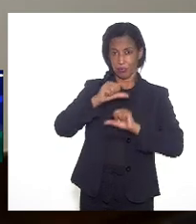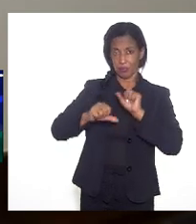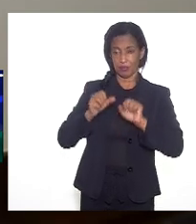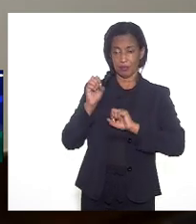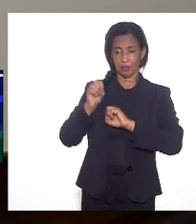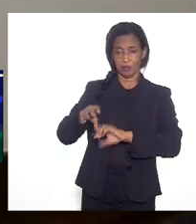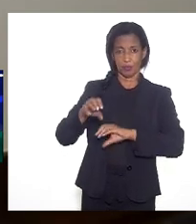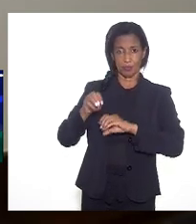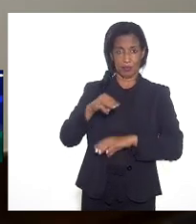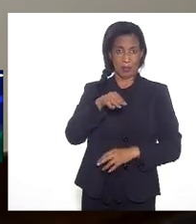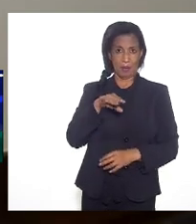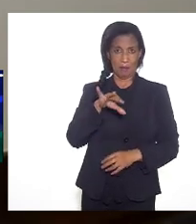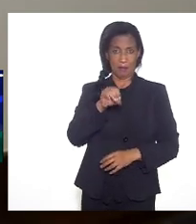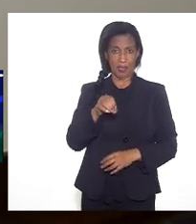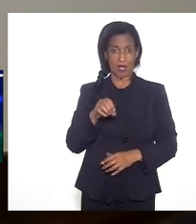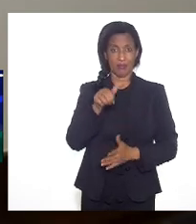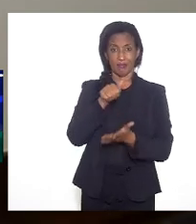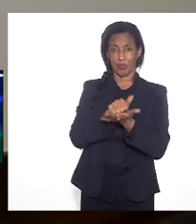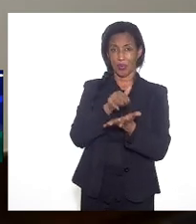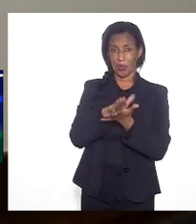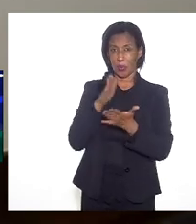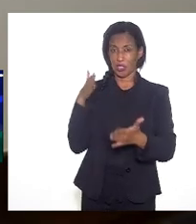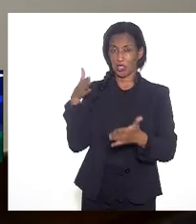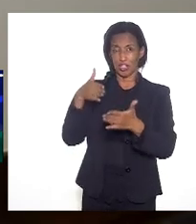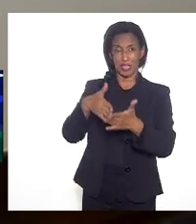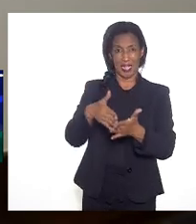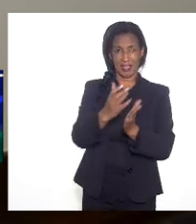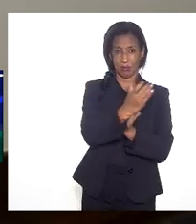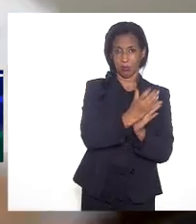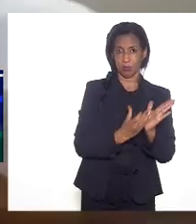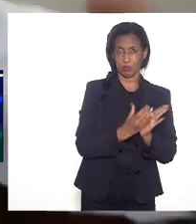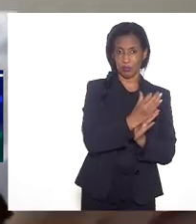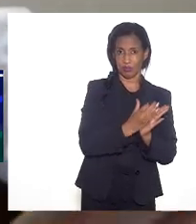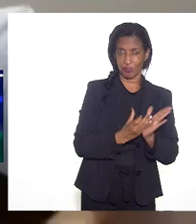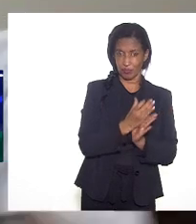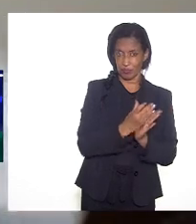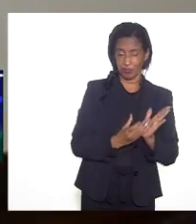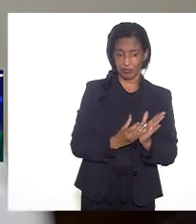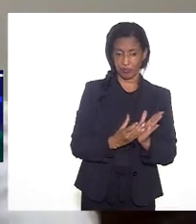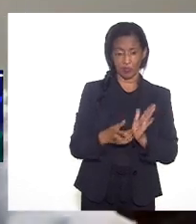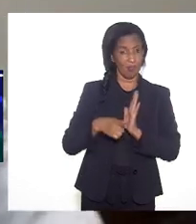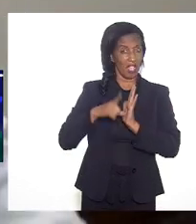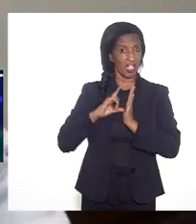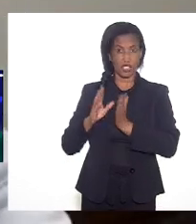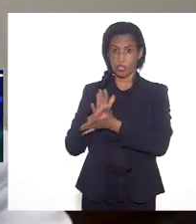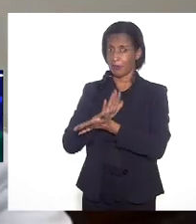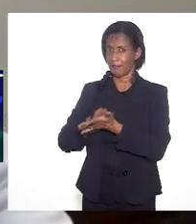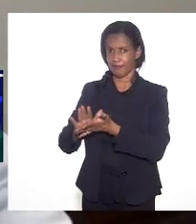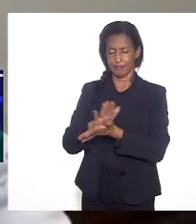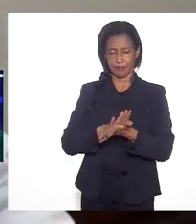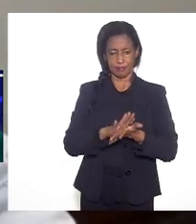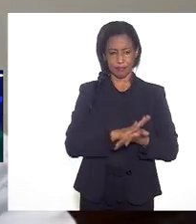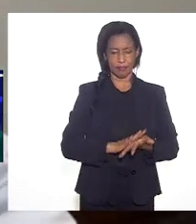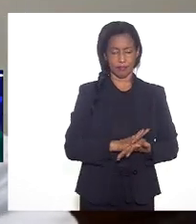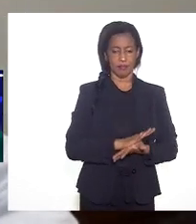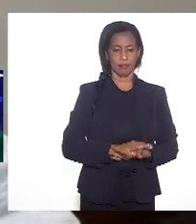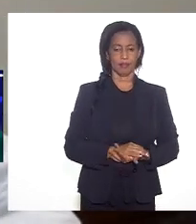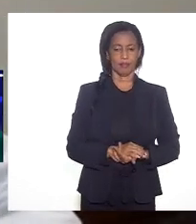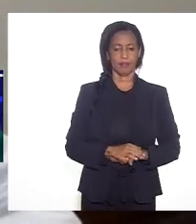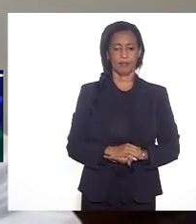ela traz como consequência direta para o currículo, de saída, antes de mais nada,